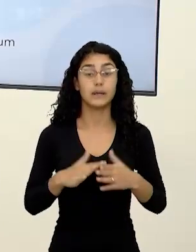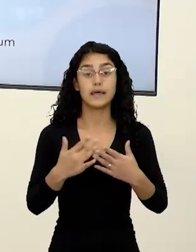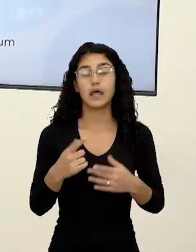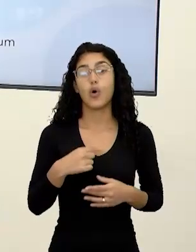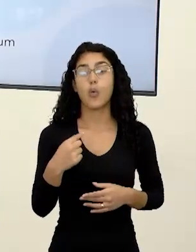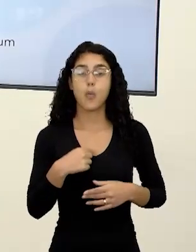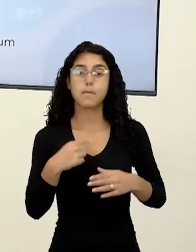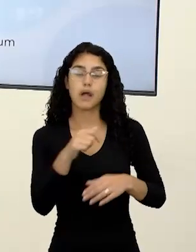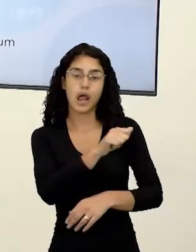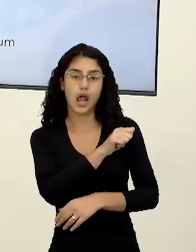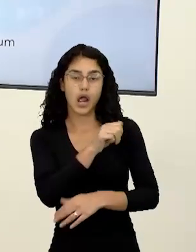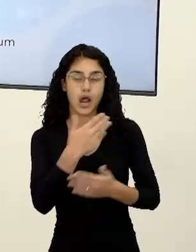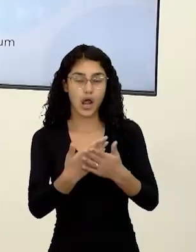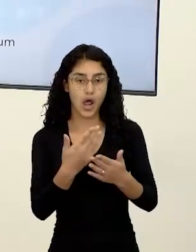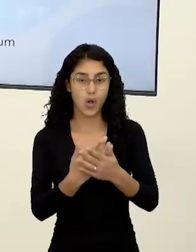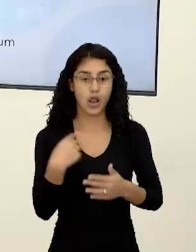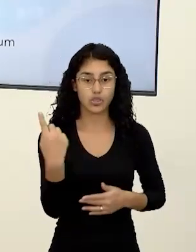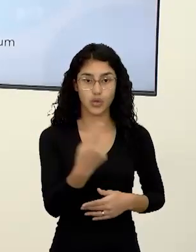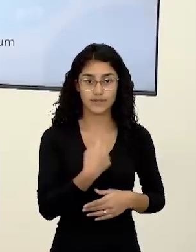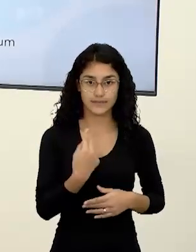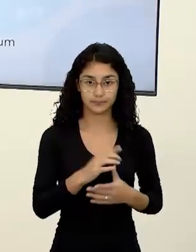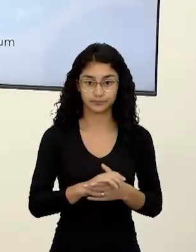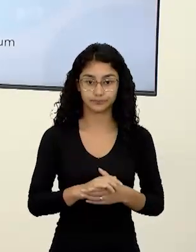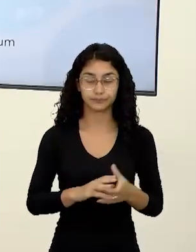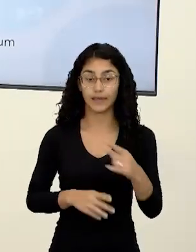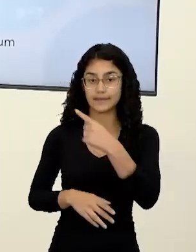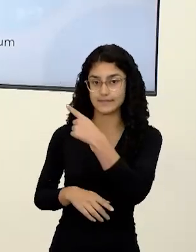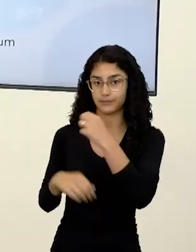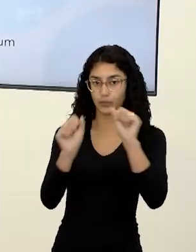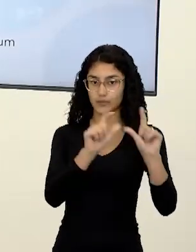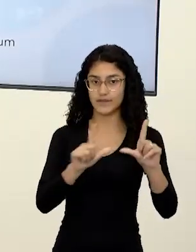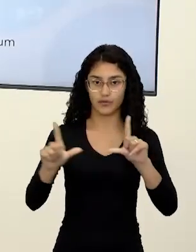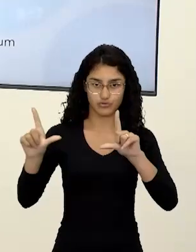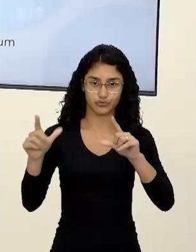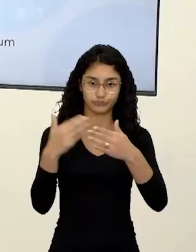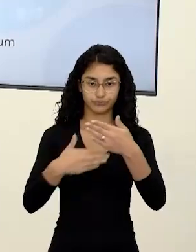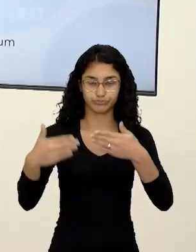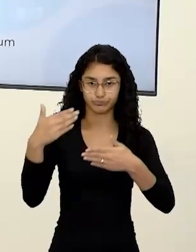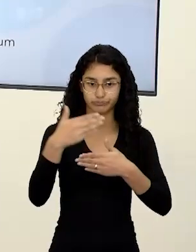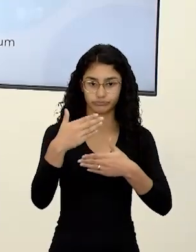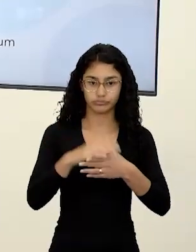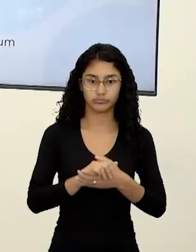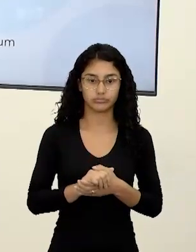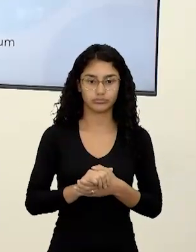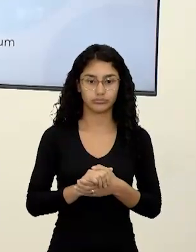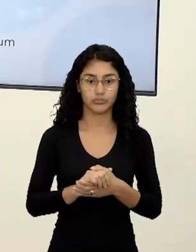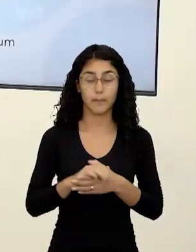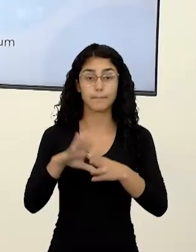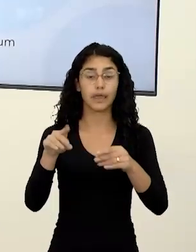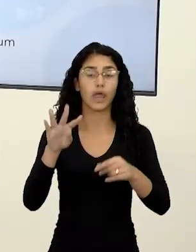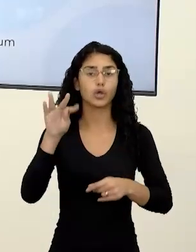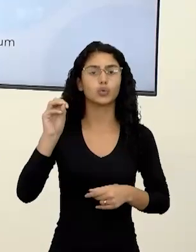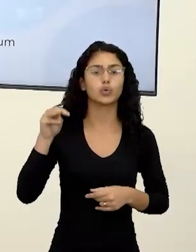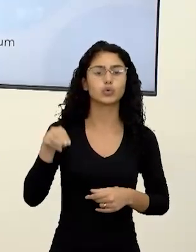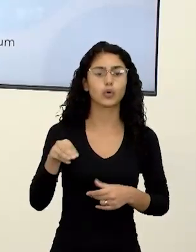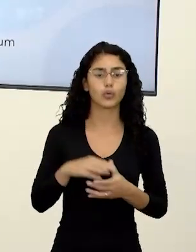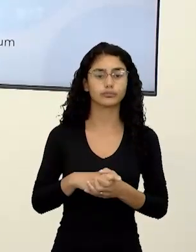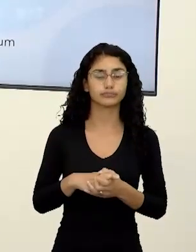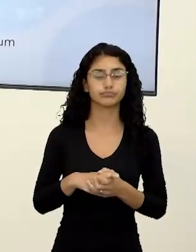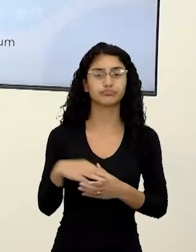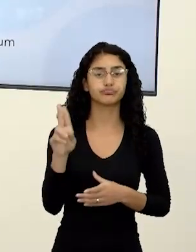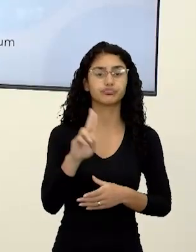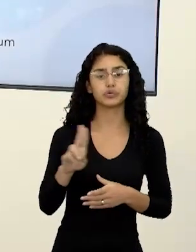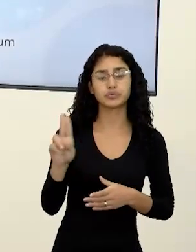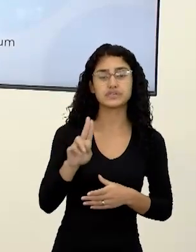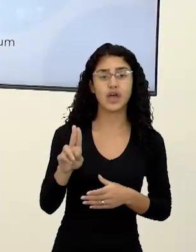aula nossa, eu uso, por exemplo, isso aqui. Isso aqui eu tirei do Tom, eu roubei do Tom e eu decidi que eu vou usar e não vou dar crédito pra